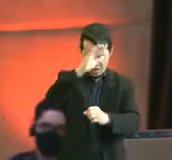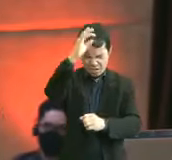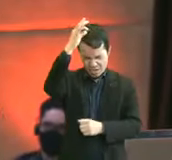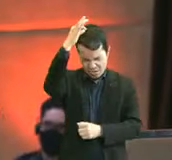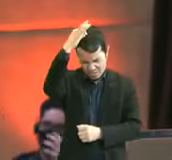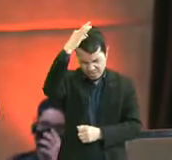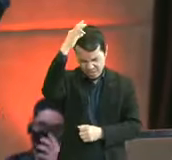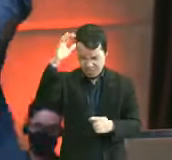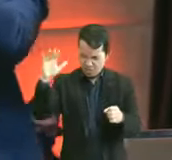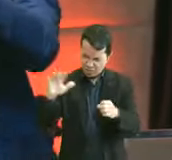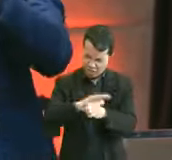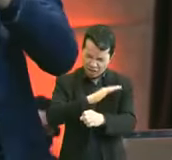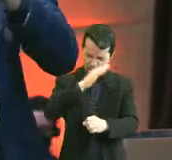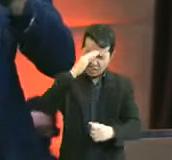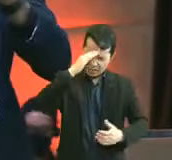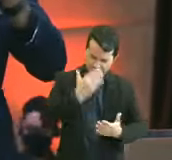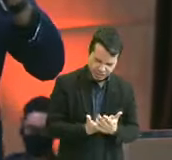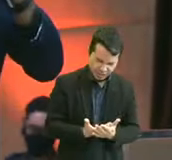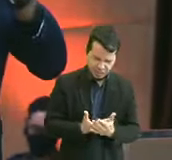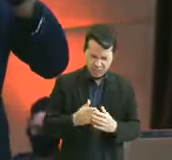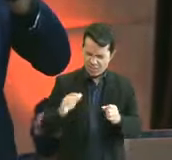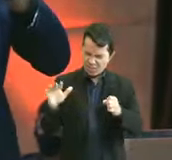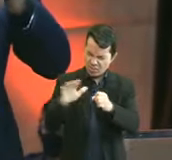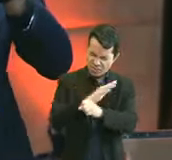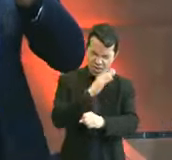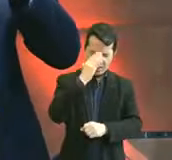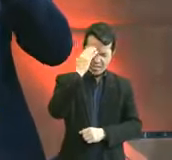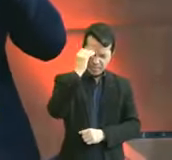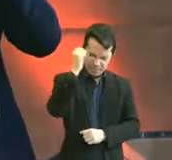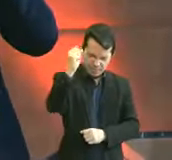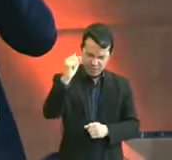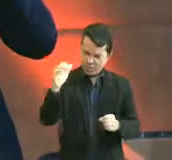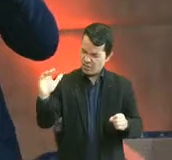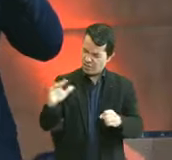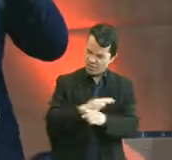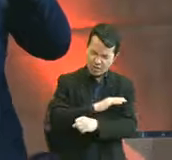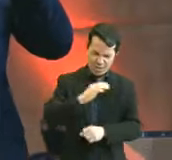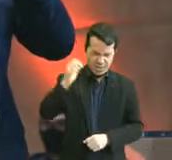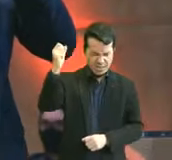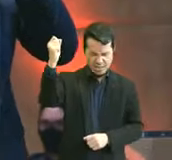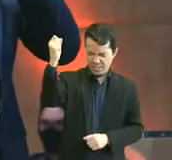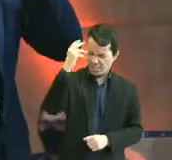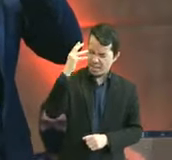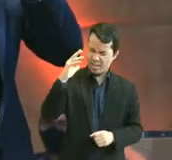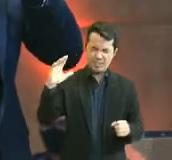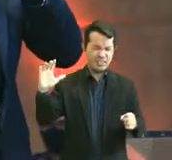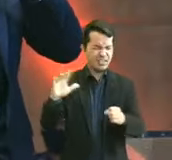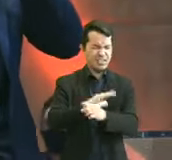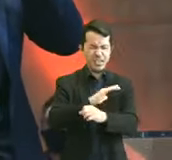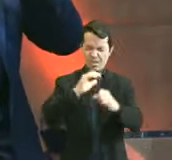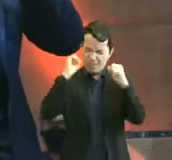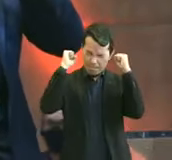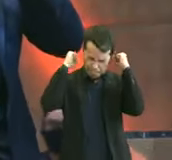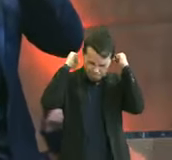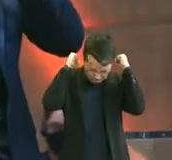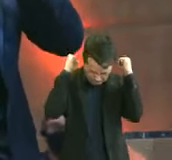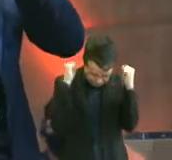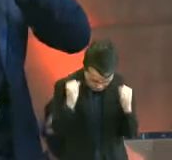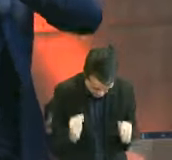de sabedoria, que eles sejam cheios de graça, que eles sejam cheios do poder de